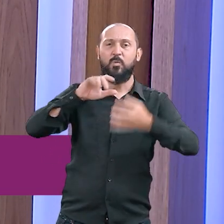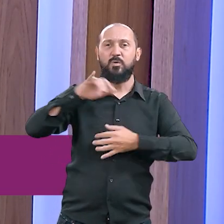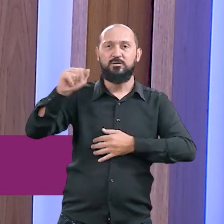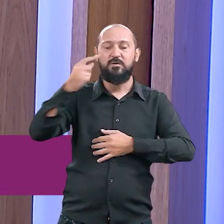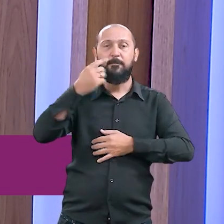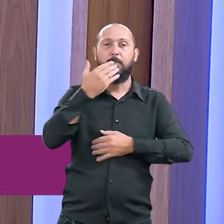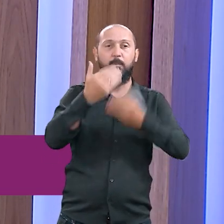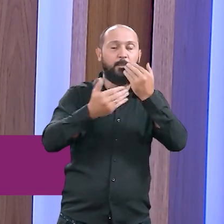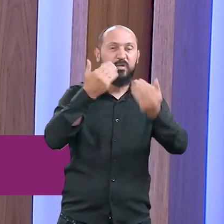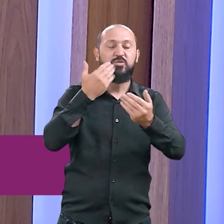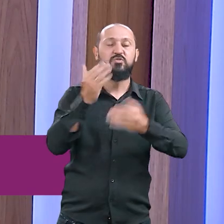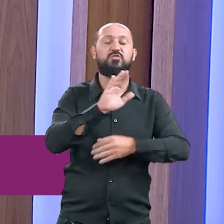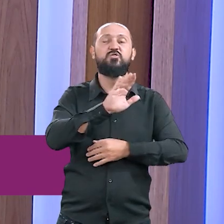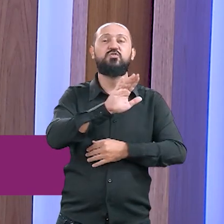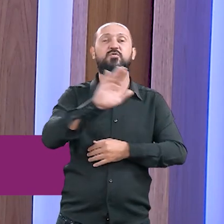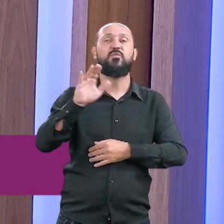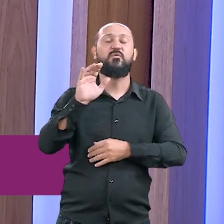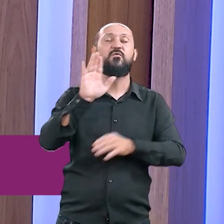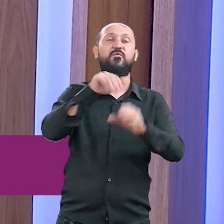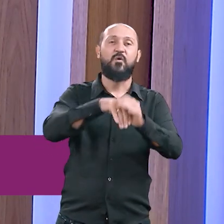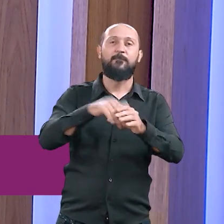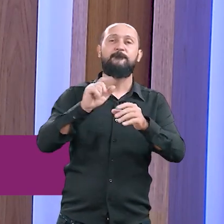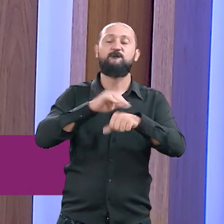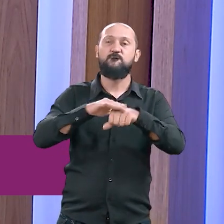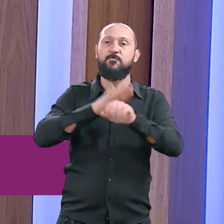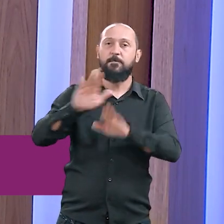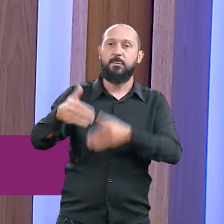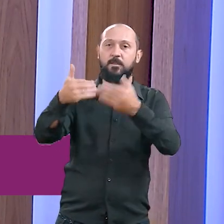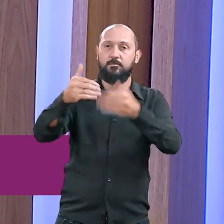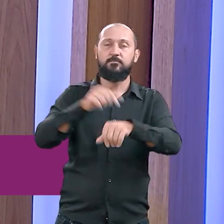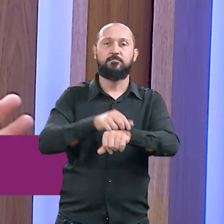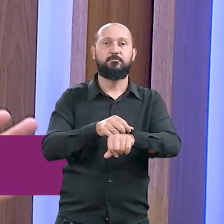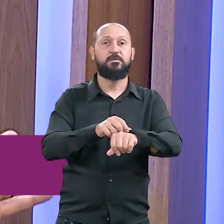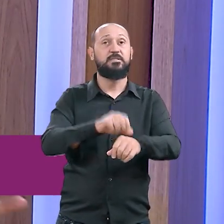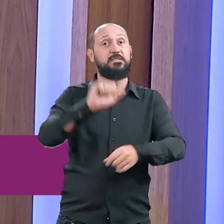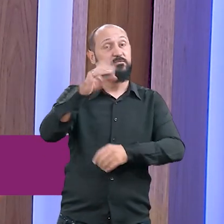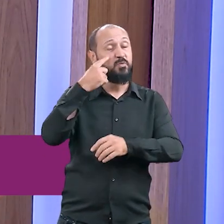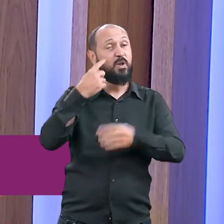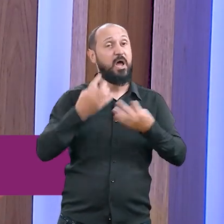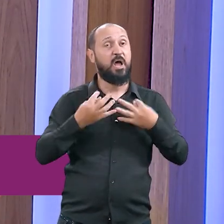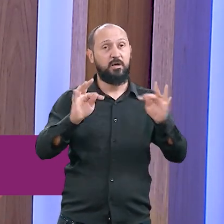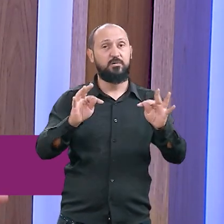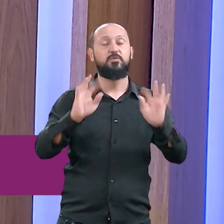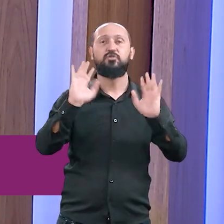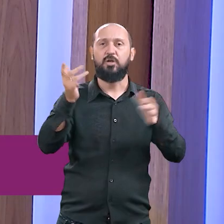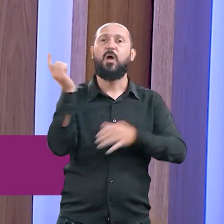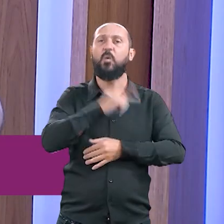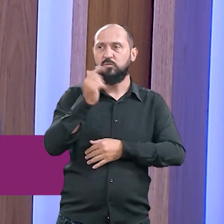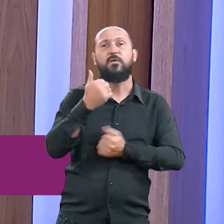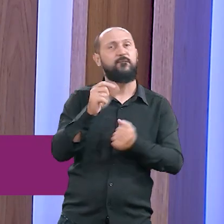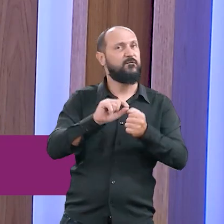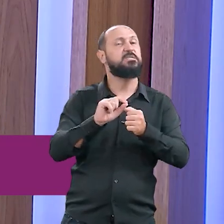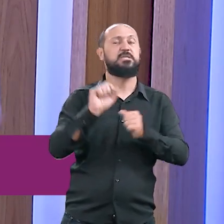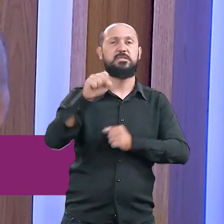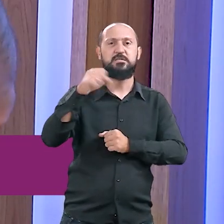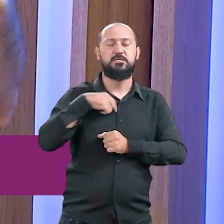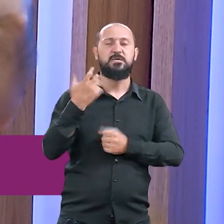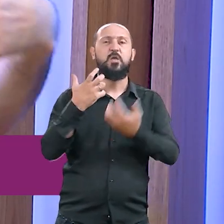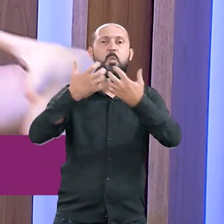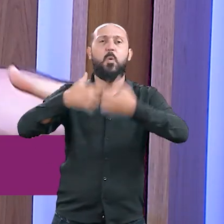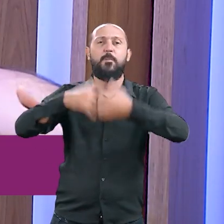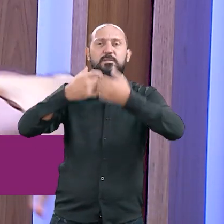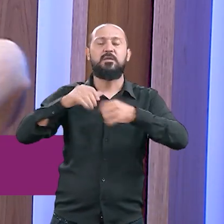teve uma coisa mais parecida ali com censura, mas quando você vai para hoje em dia, você tem classificação indicativa, o que pode aparecer, em